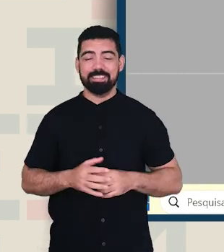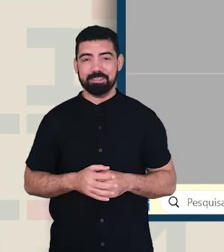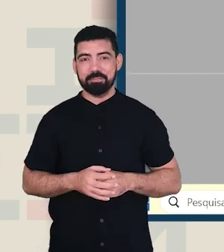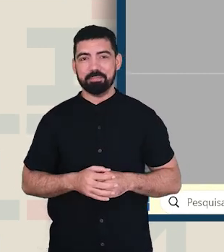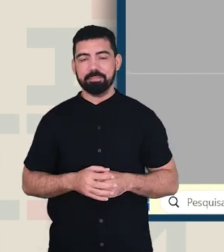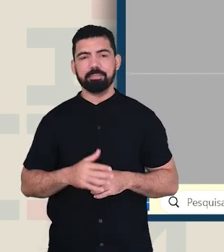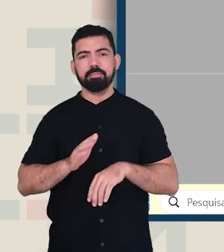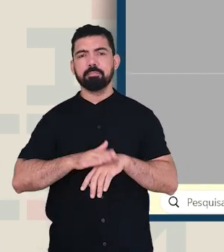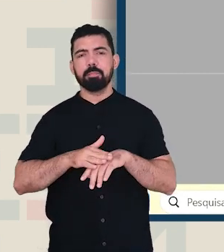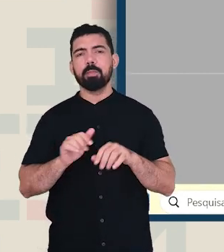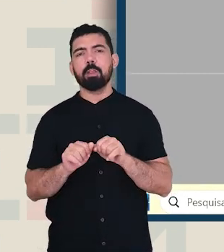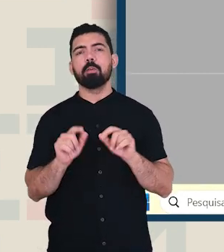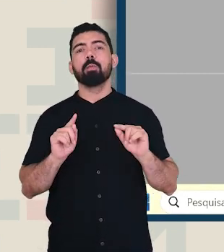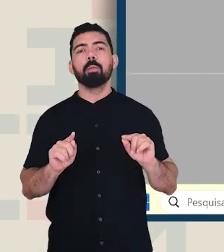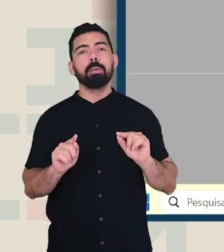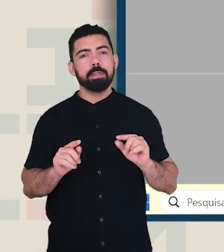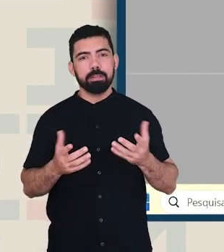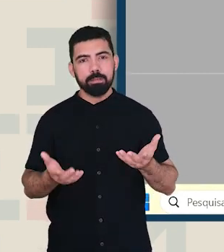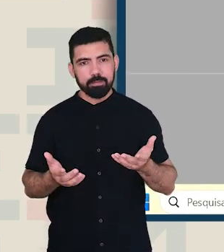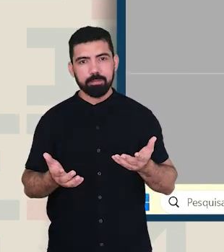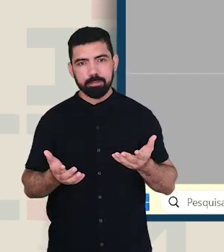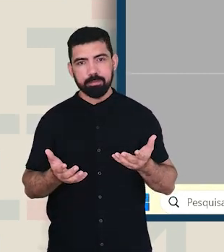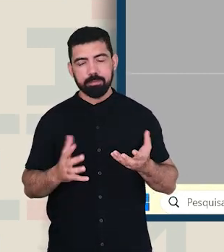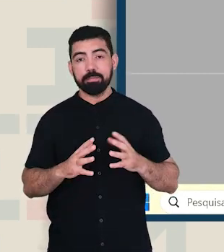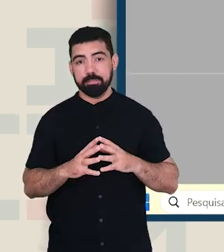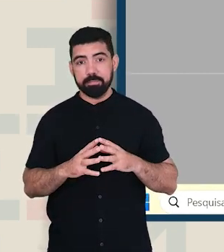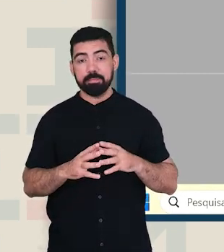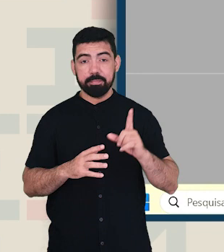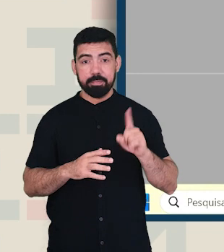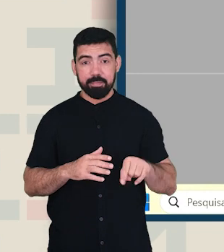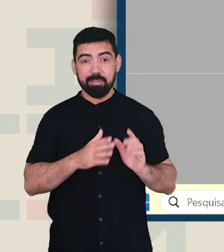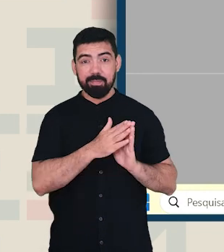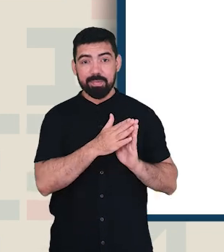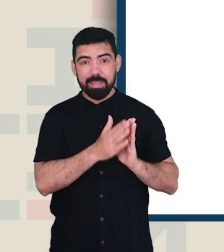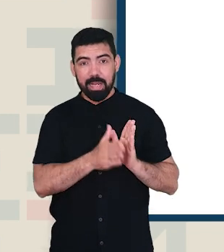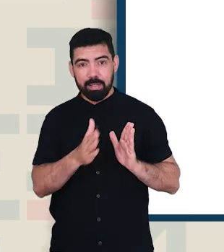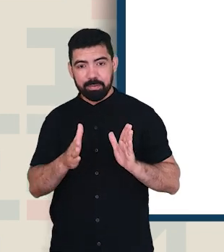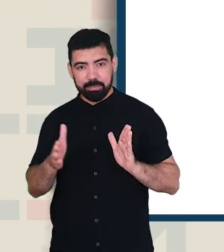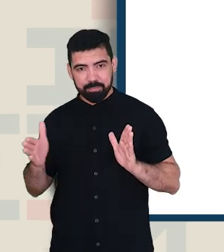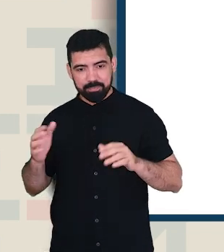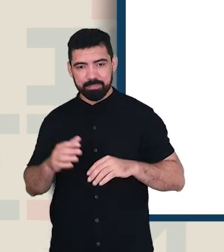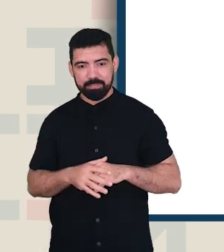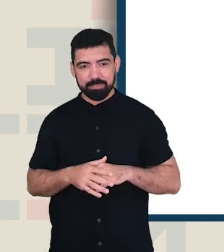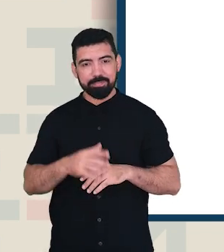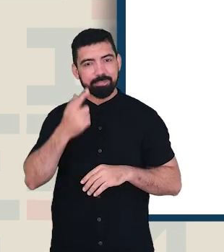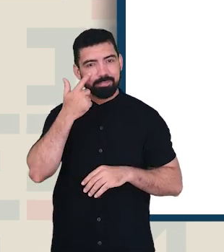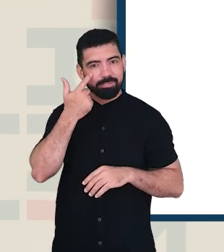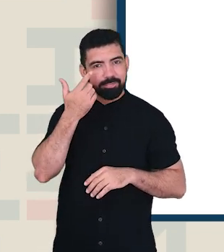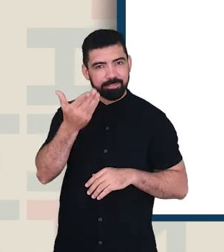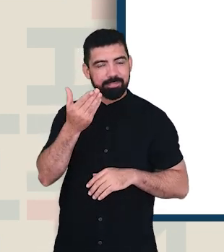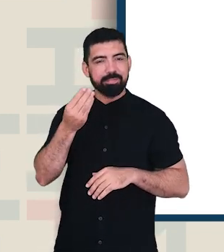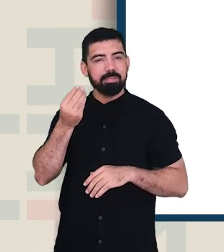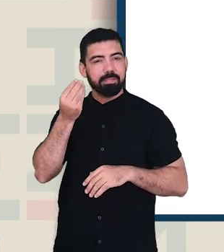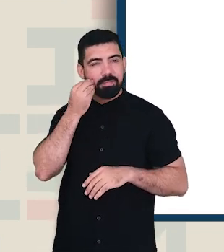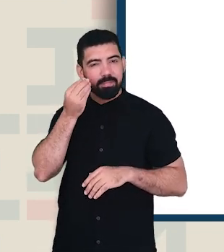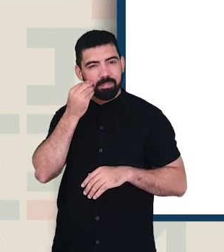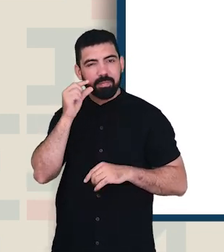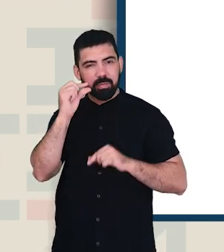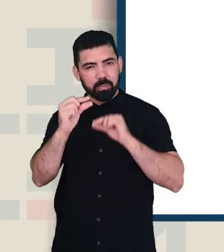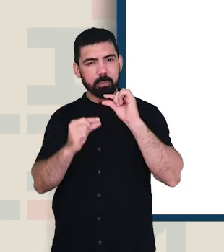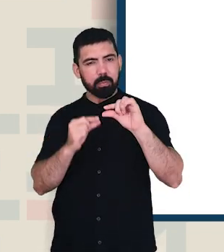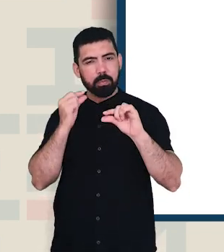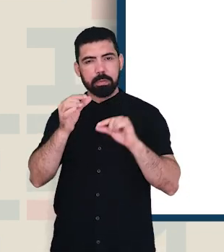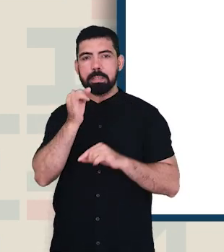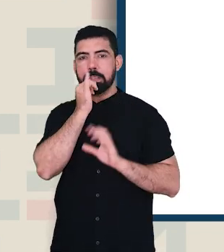Então, o que eu estou fazendo aqui é basicamente um sequenciador. A partir desses pequenos coisinhos,